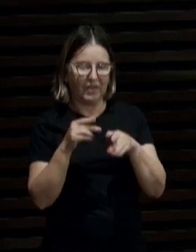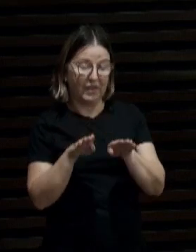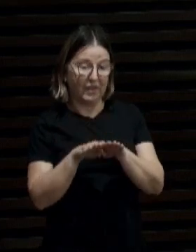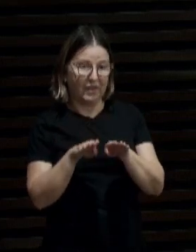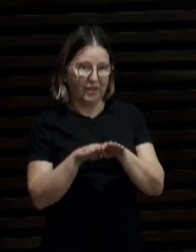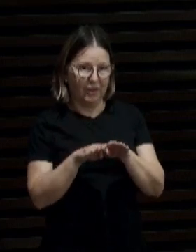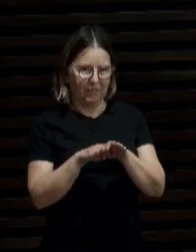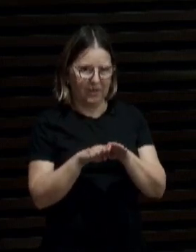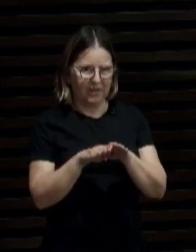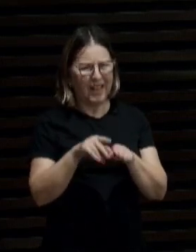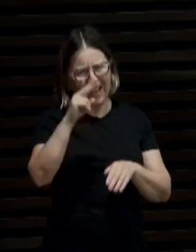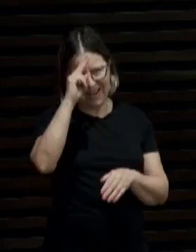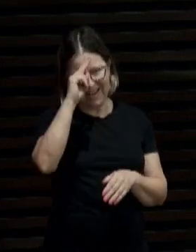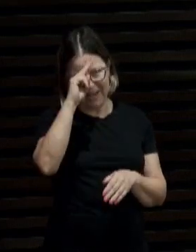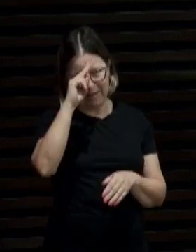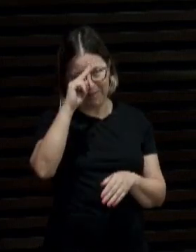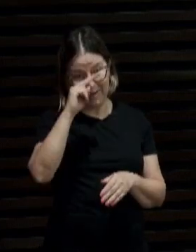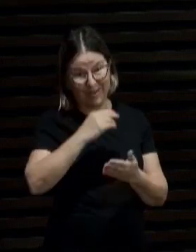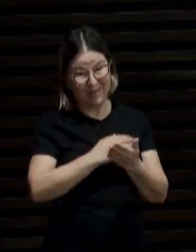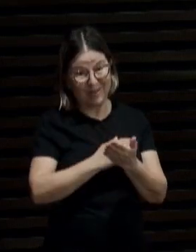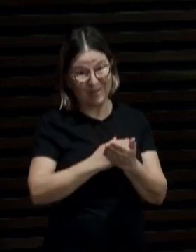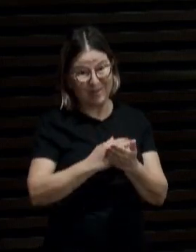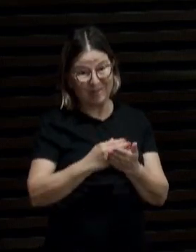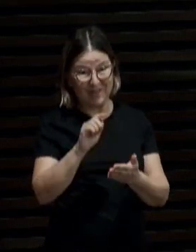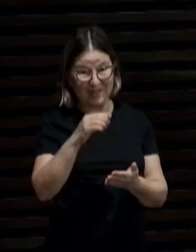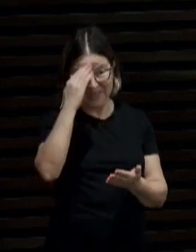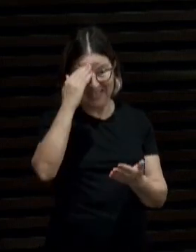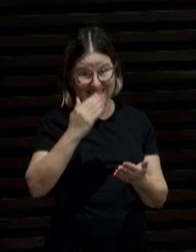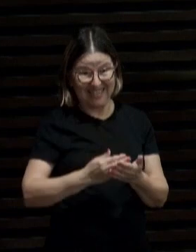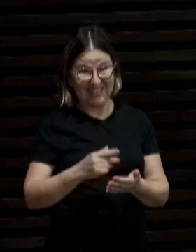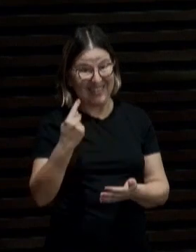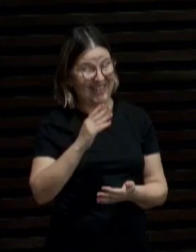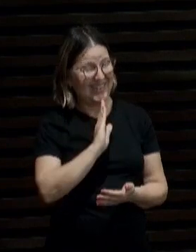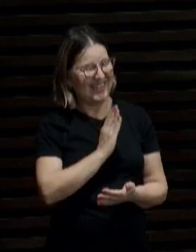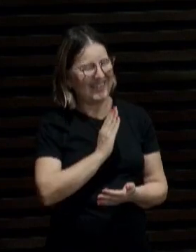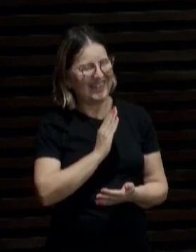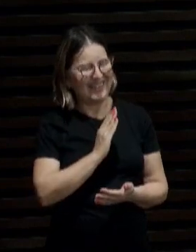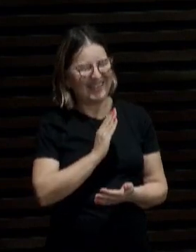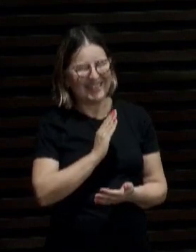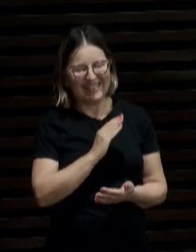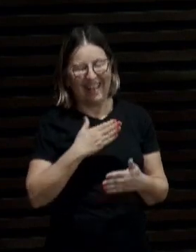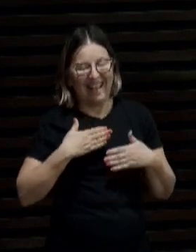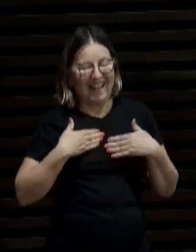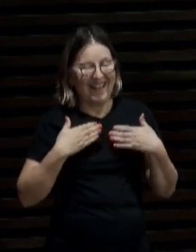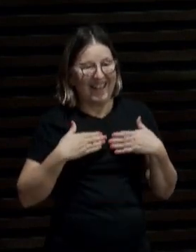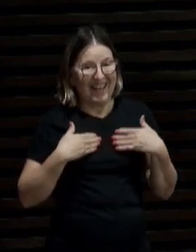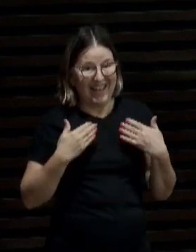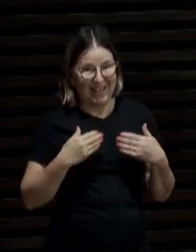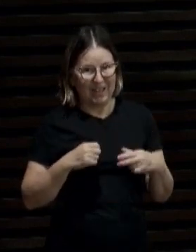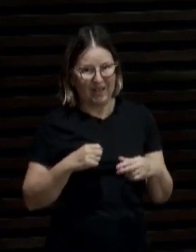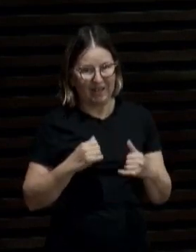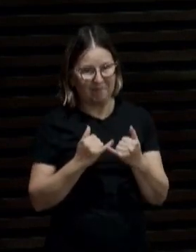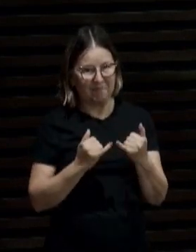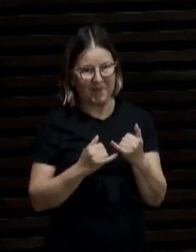da sua vida cristã, como o seu coração ele ardia, né? A gente parece que não tinha nem outro assunto, né? Eu lembro quando